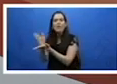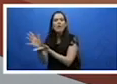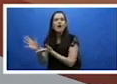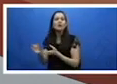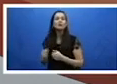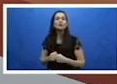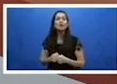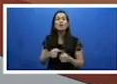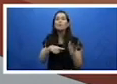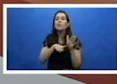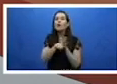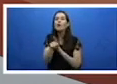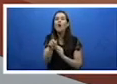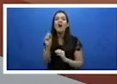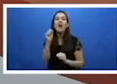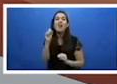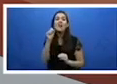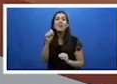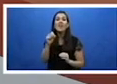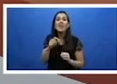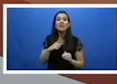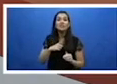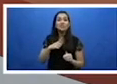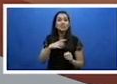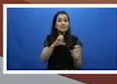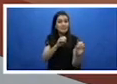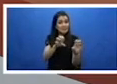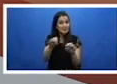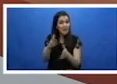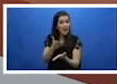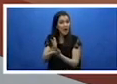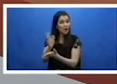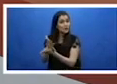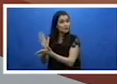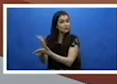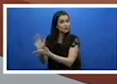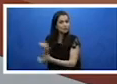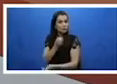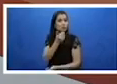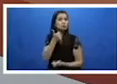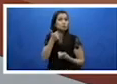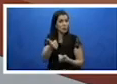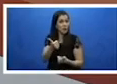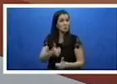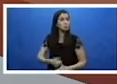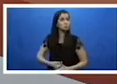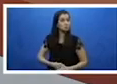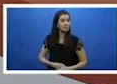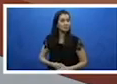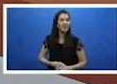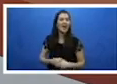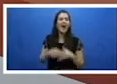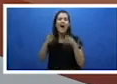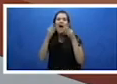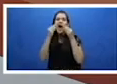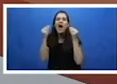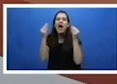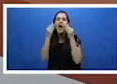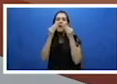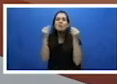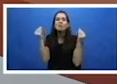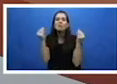perguntou à raposa quem havia lhe ensinado a dividir tão bem. E a raposa, como